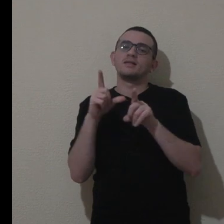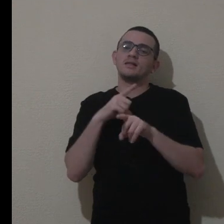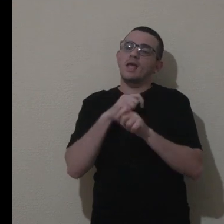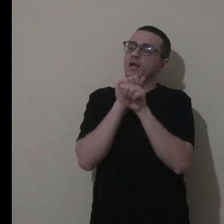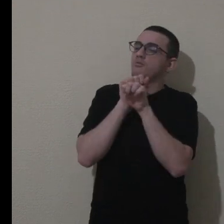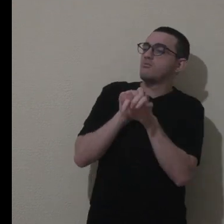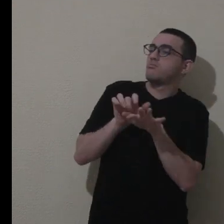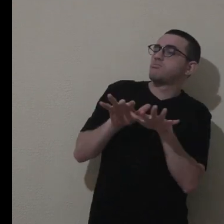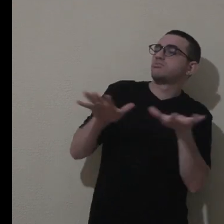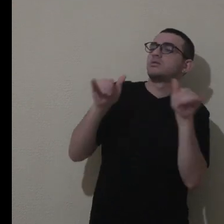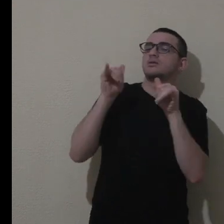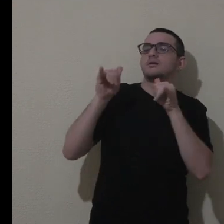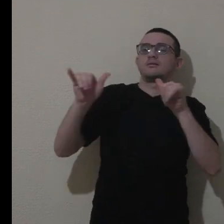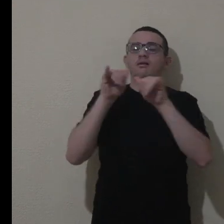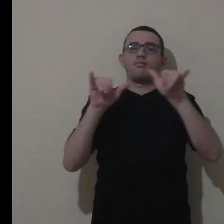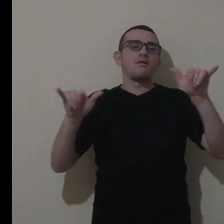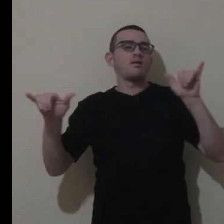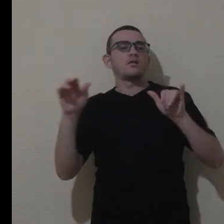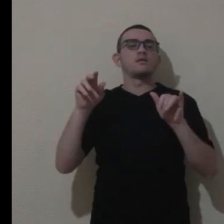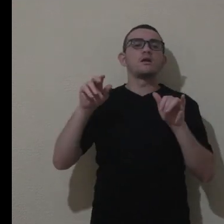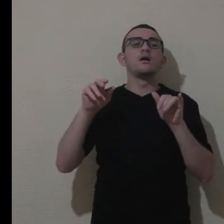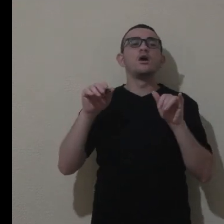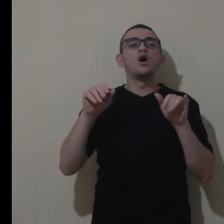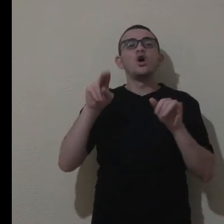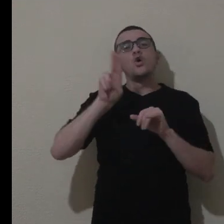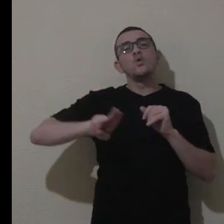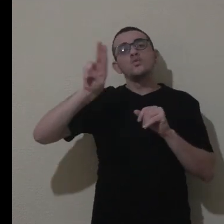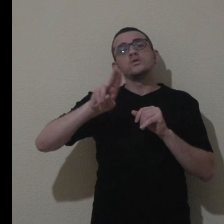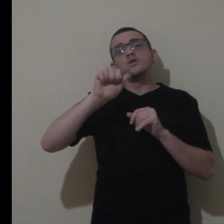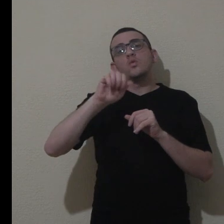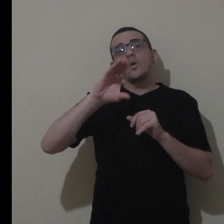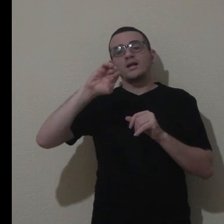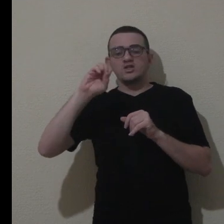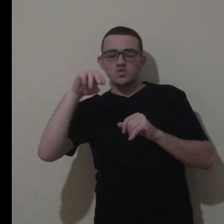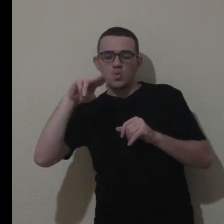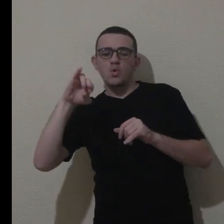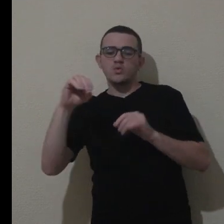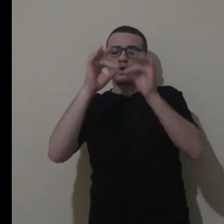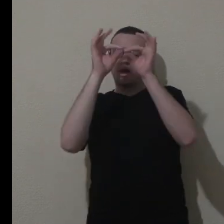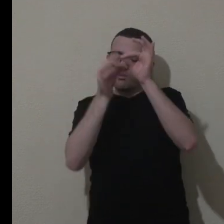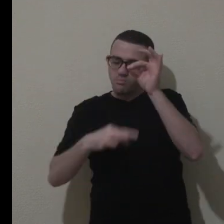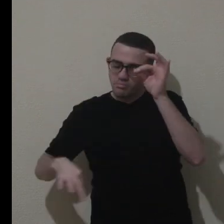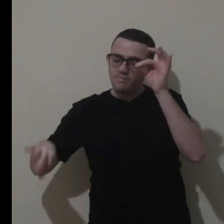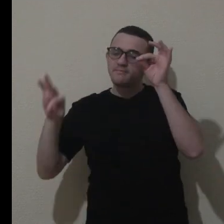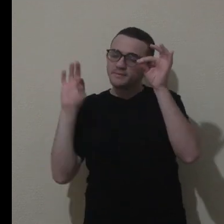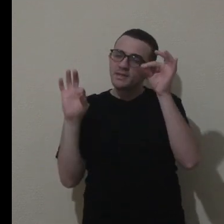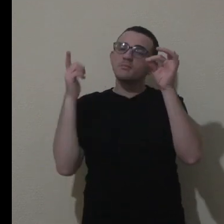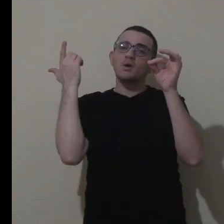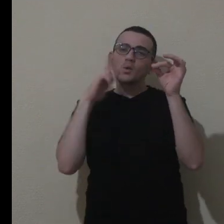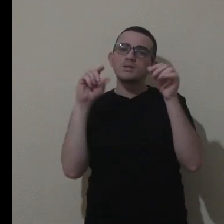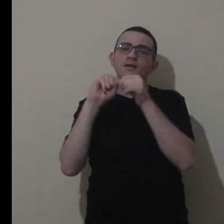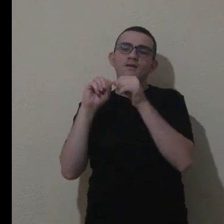a propagação elétrica, né, através do seu axônio, que são esses cabos que levam